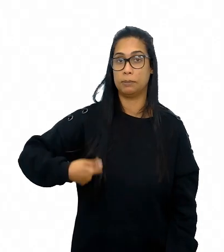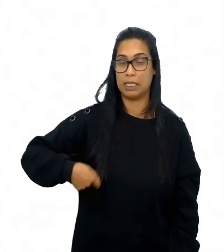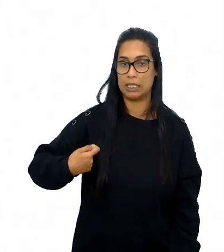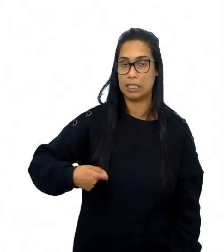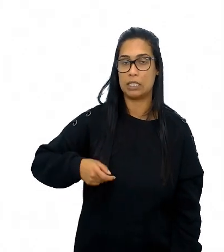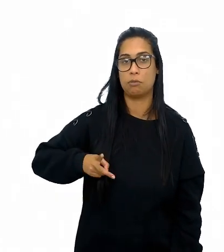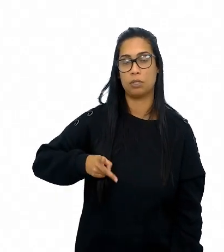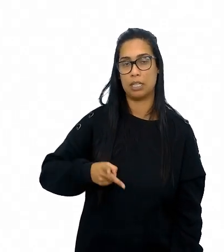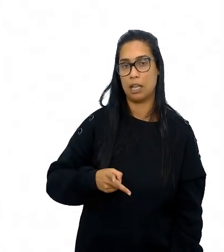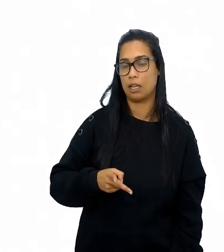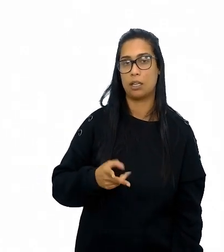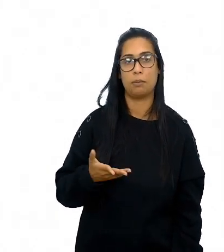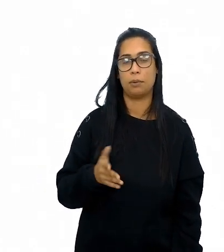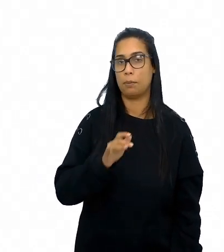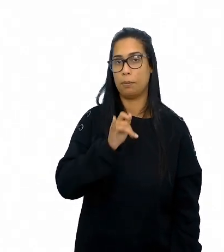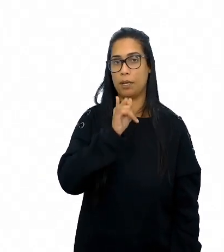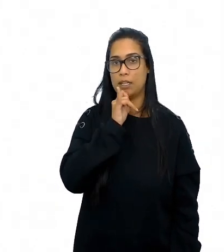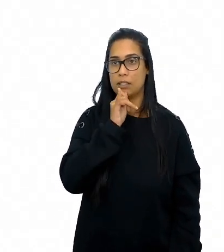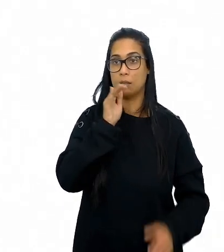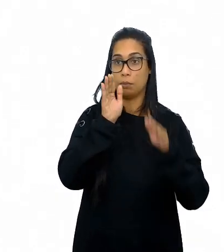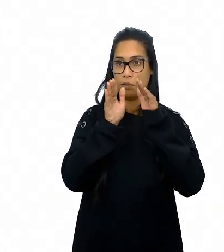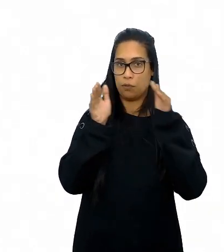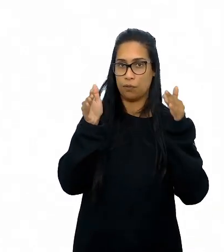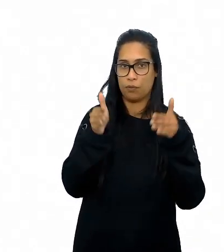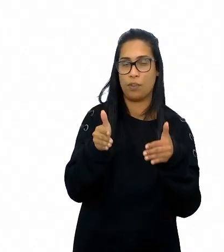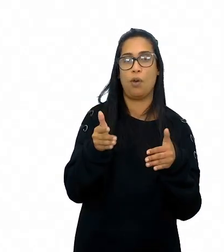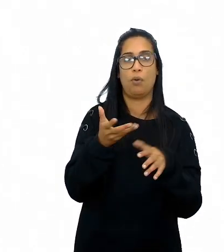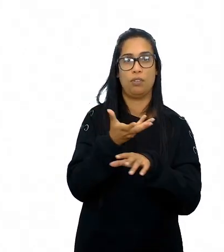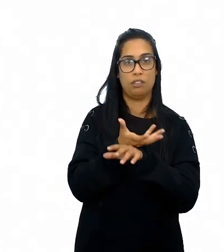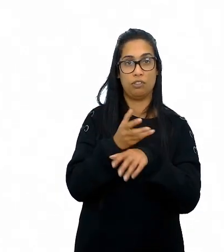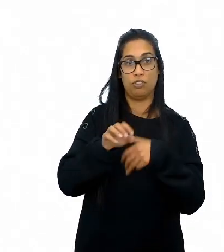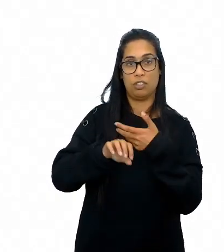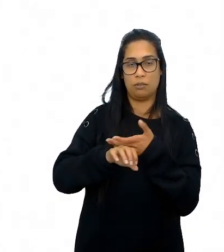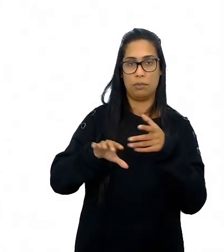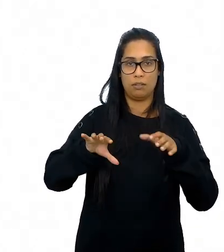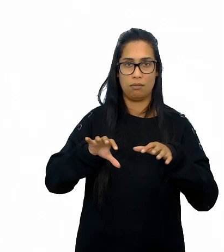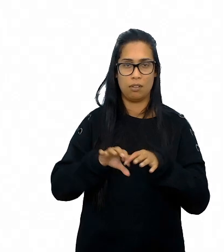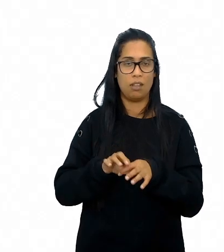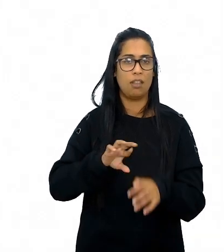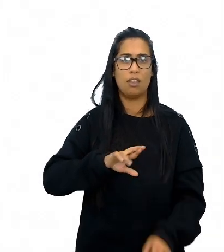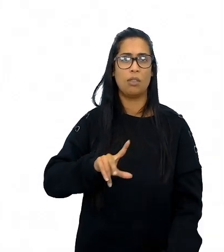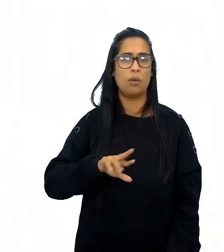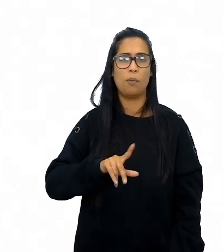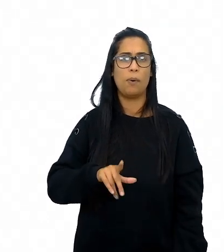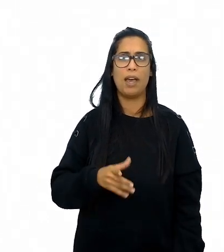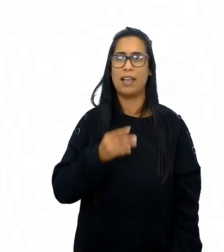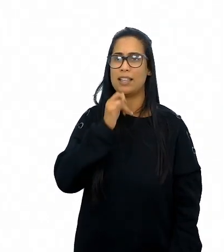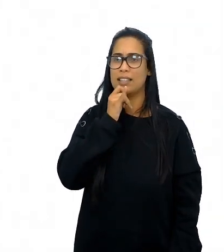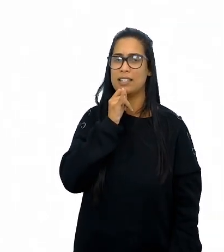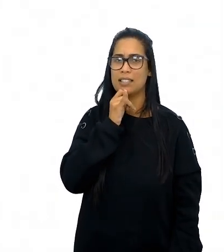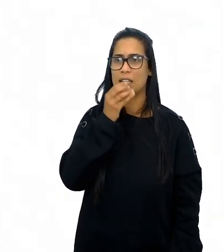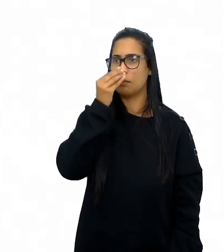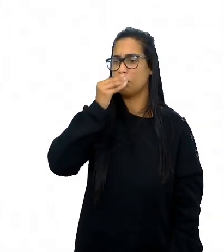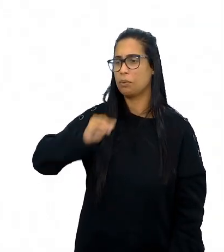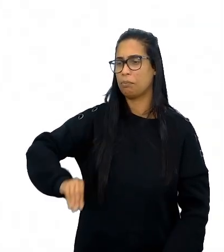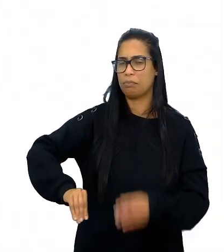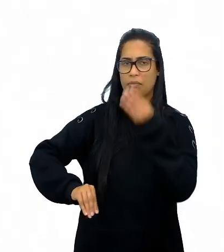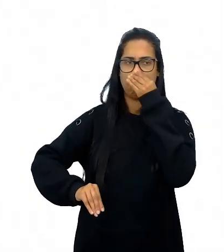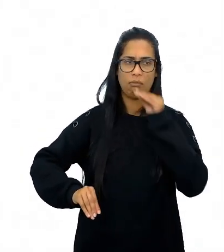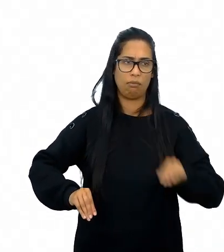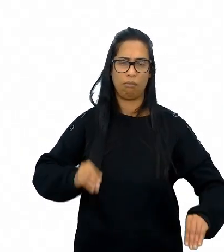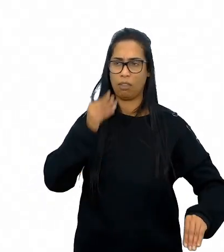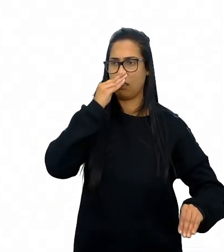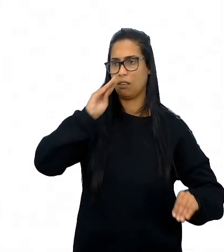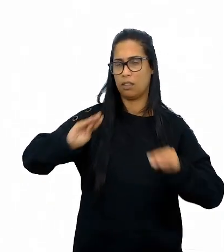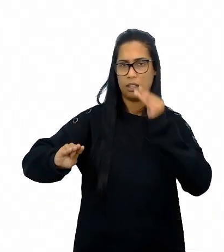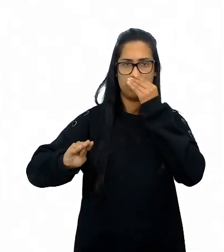gente trabalha numa perspectiva interdisciplinar, a gente não quer a exclusão de componentes curriculares